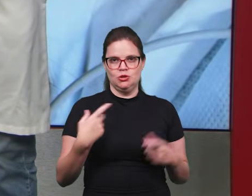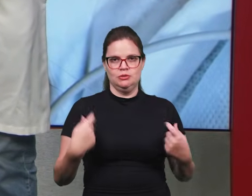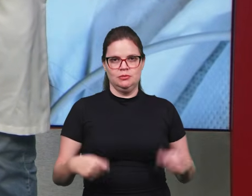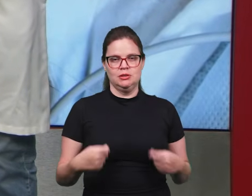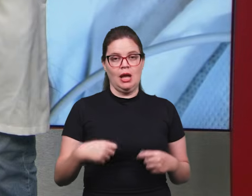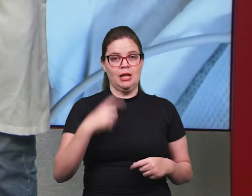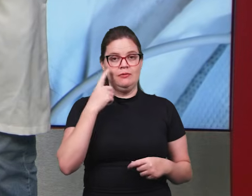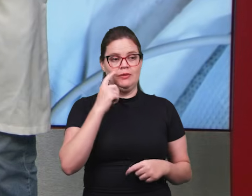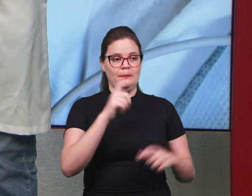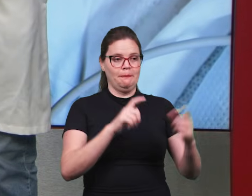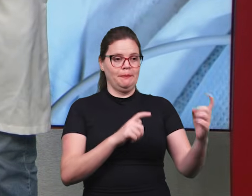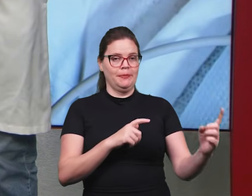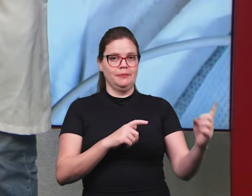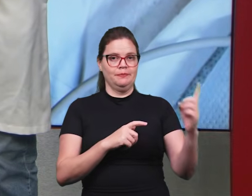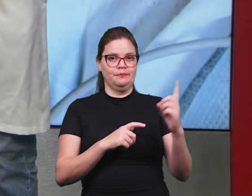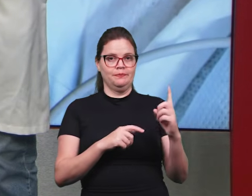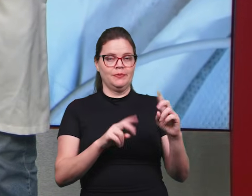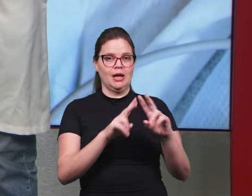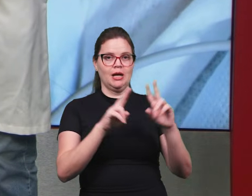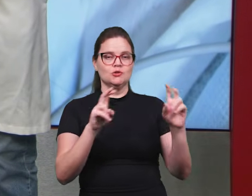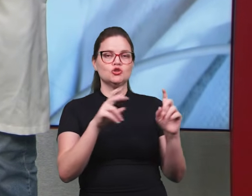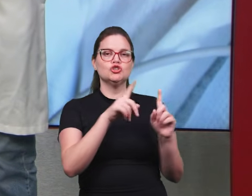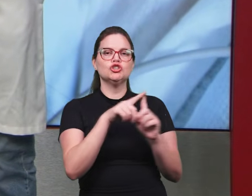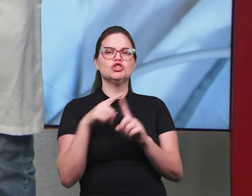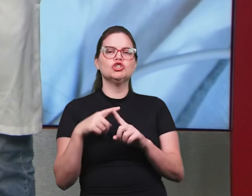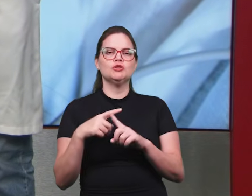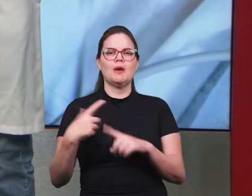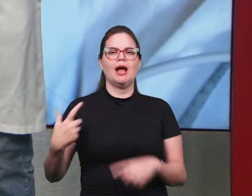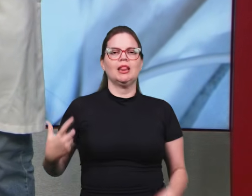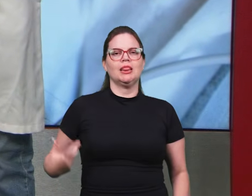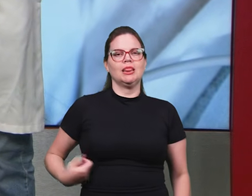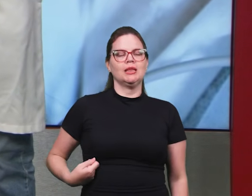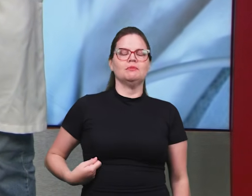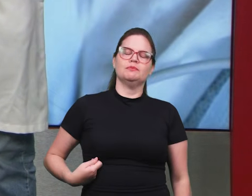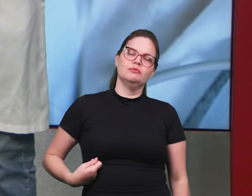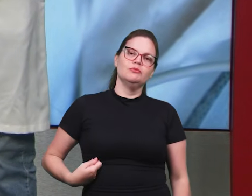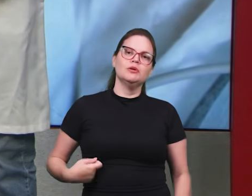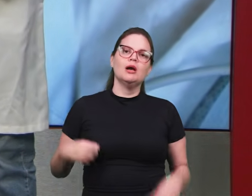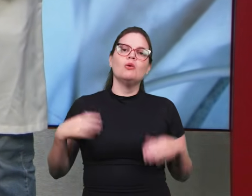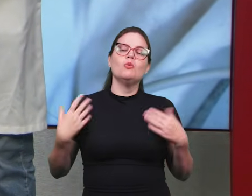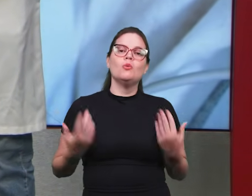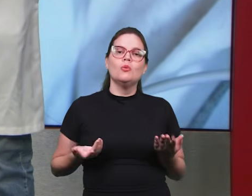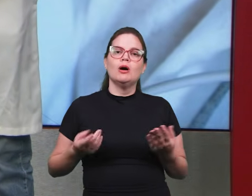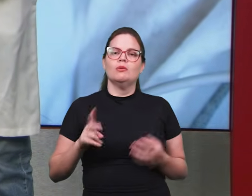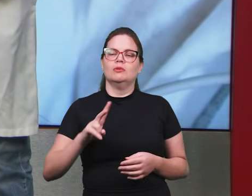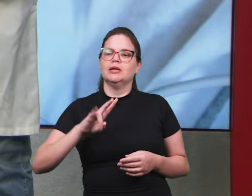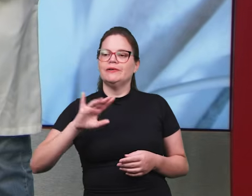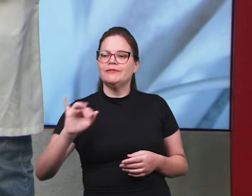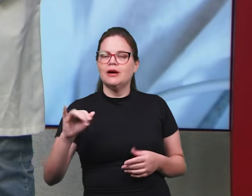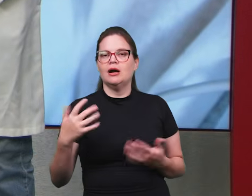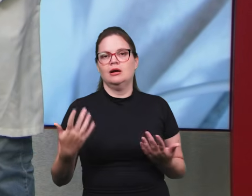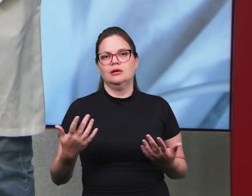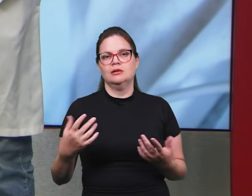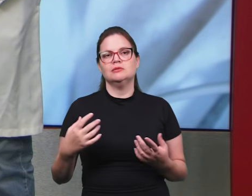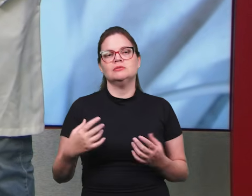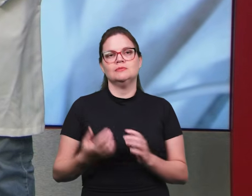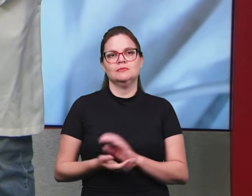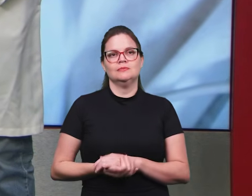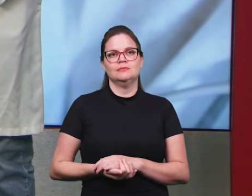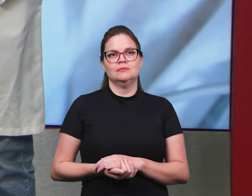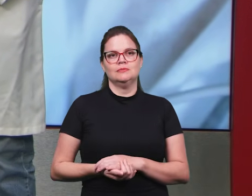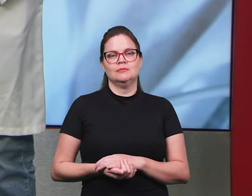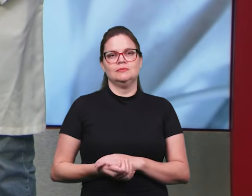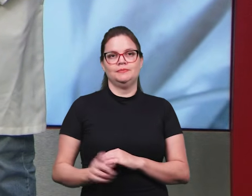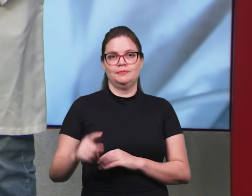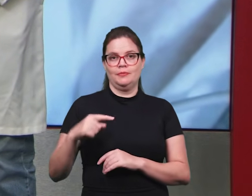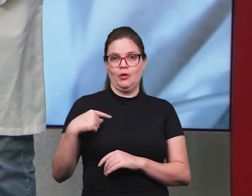ele escuta do cirurgião a respeito dos tipos de anestesia, ou então que ele vai ser submetido à cirurgia,